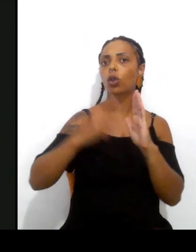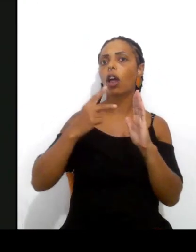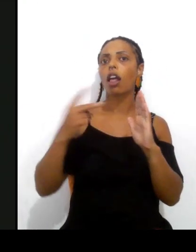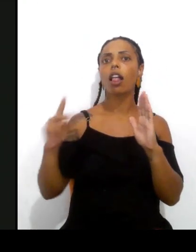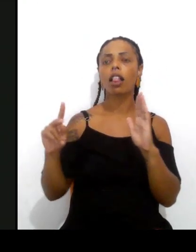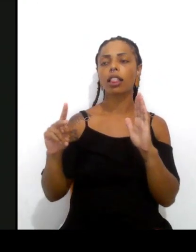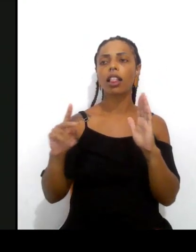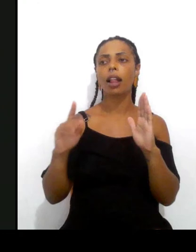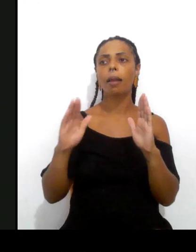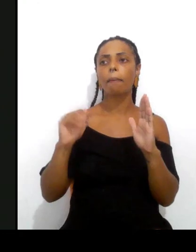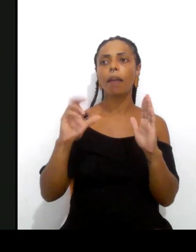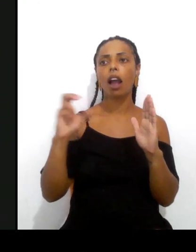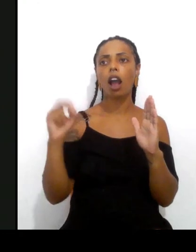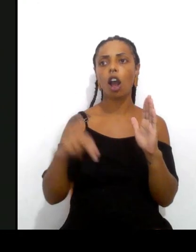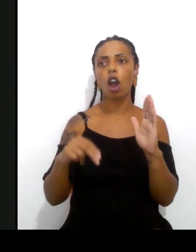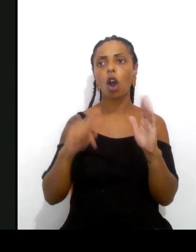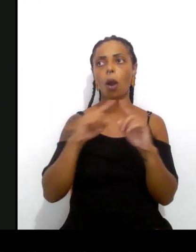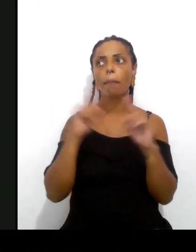dessa